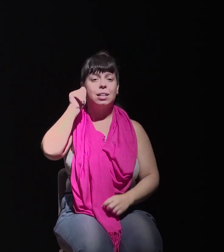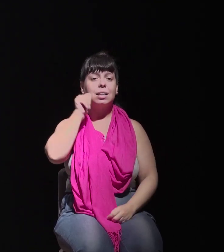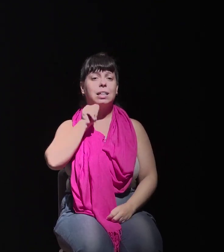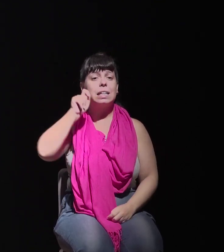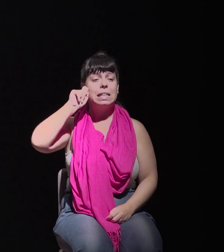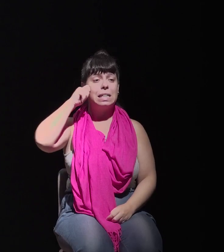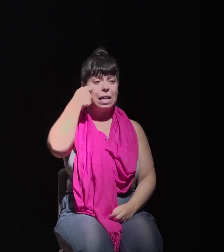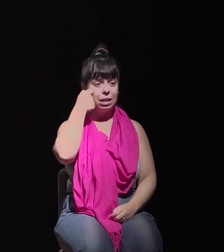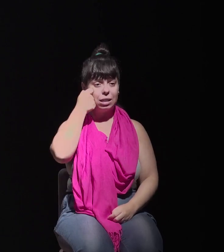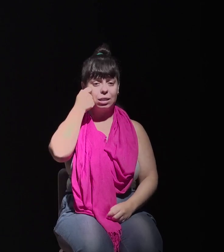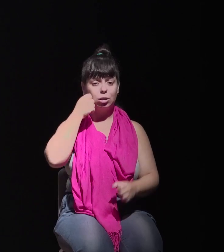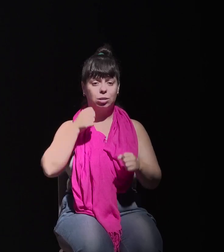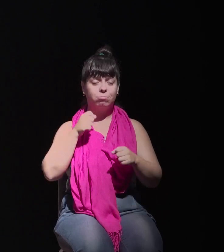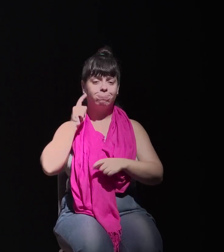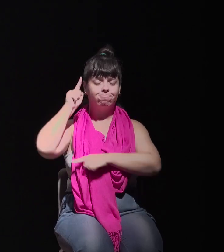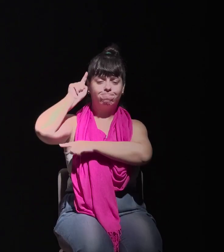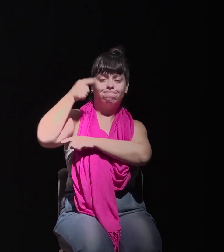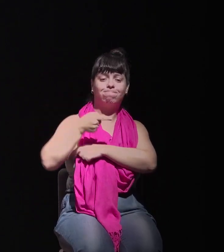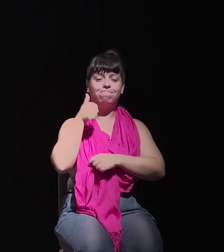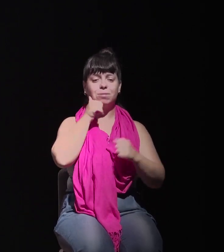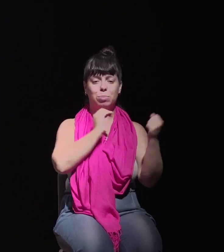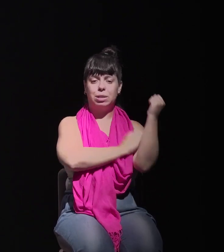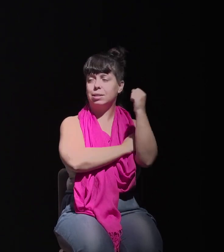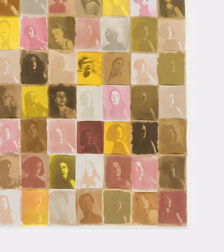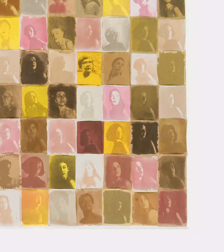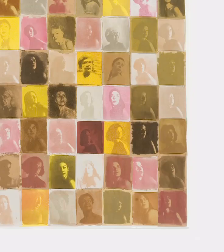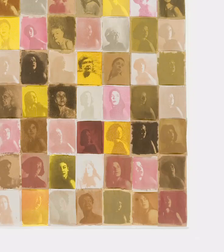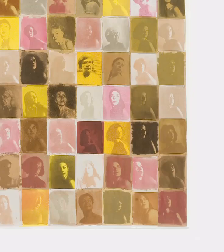feminino, imperativo feminista.